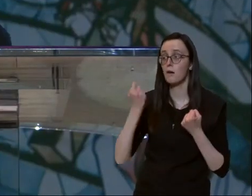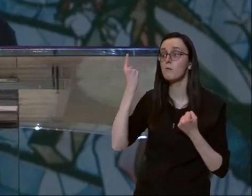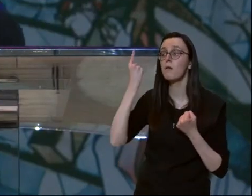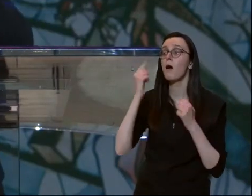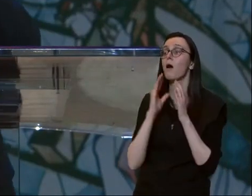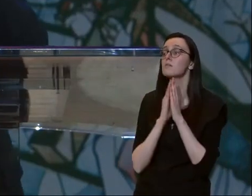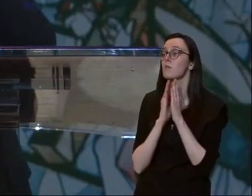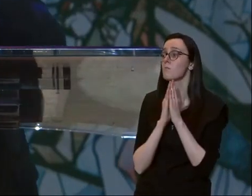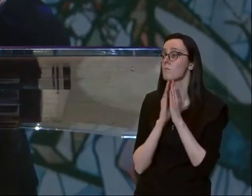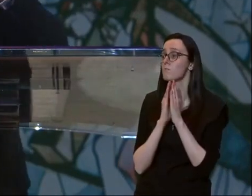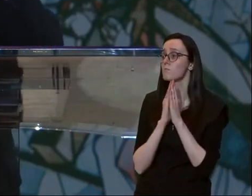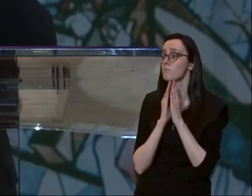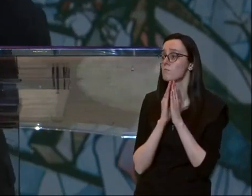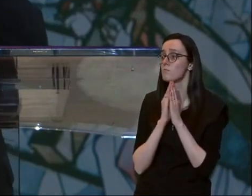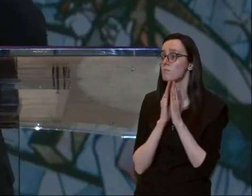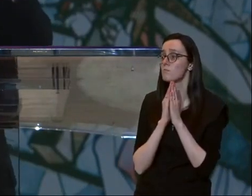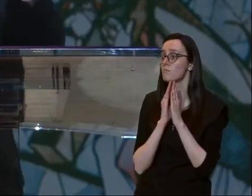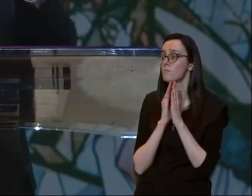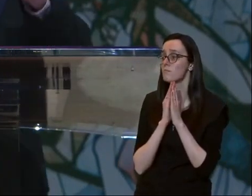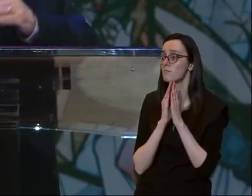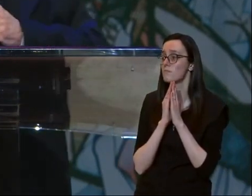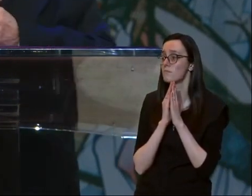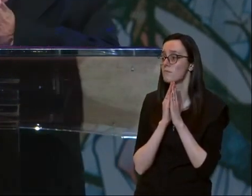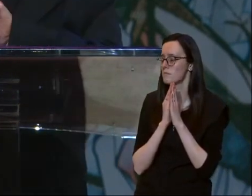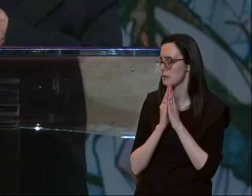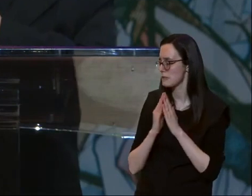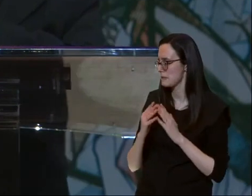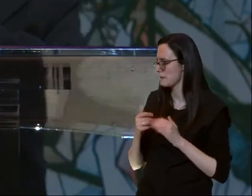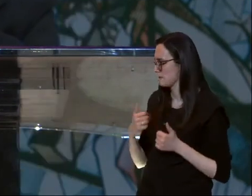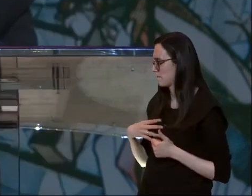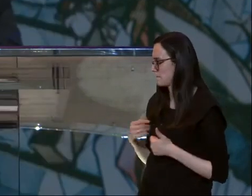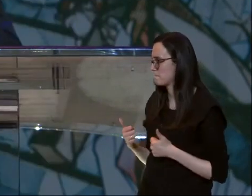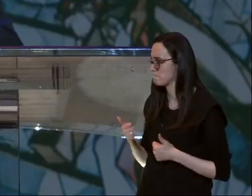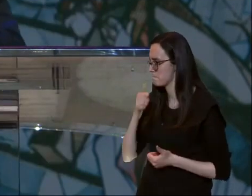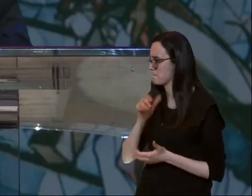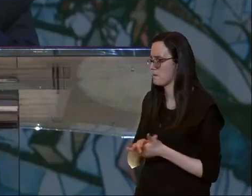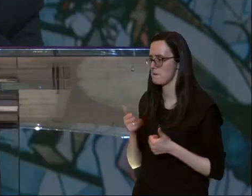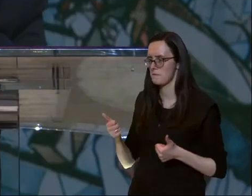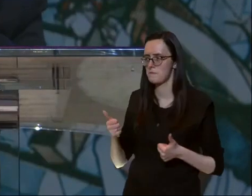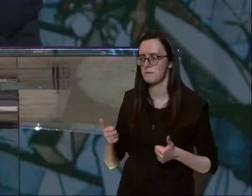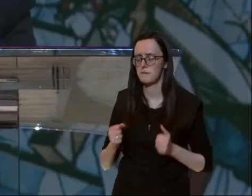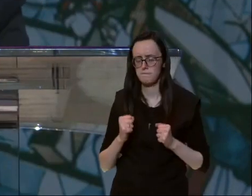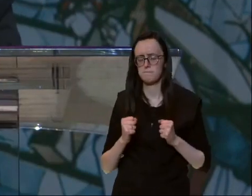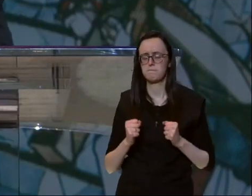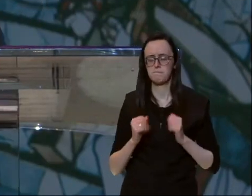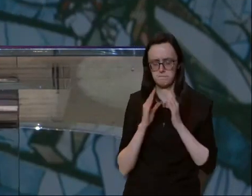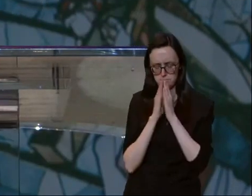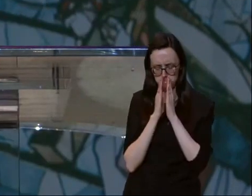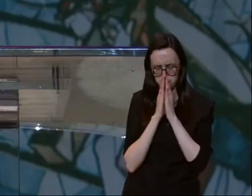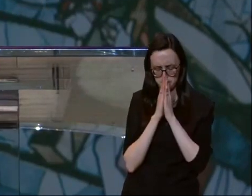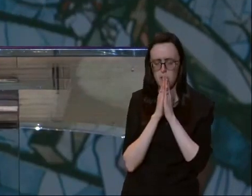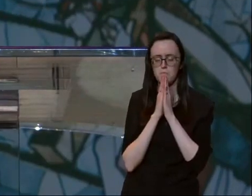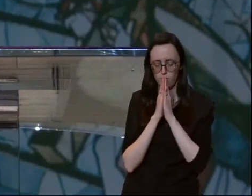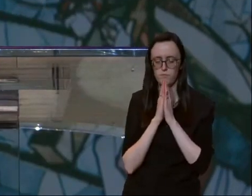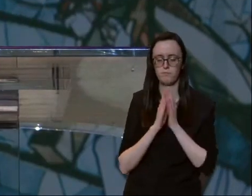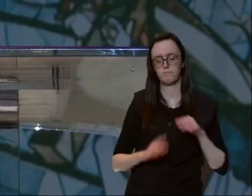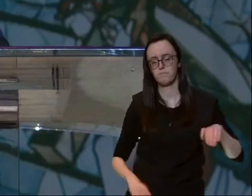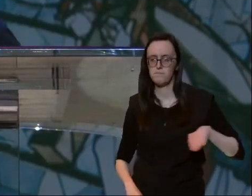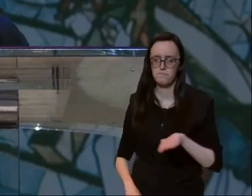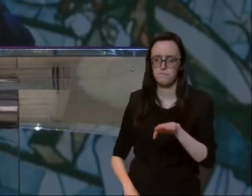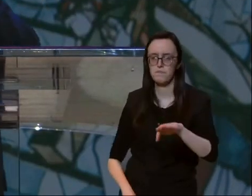orava, e não teve uma vez que nós chegássemos lá e Deus não pegasse um médico daquele e